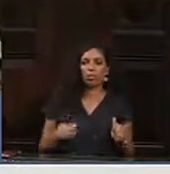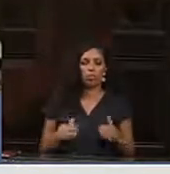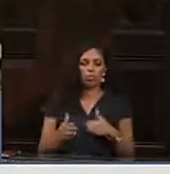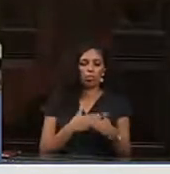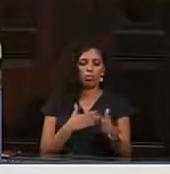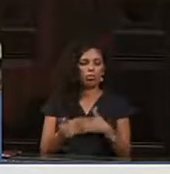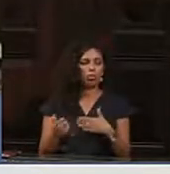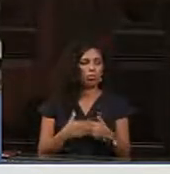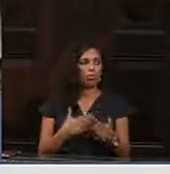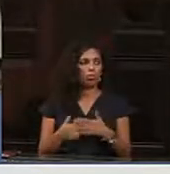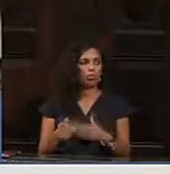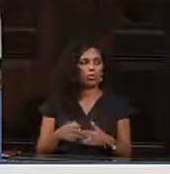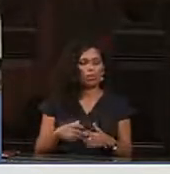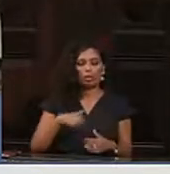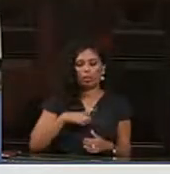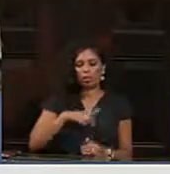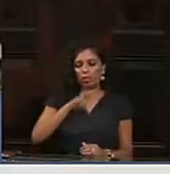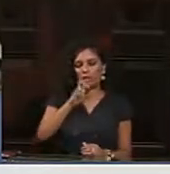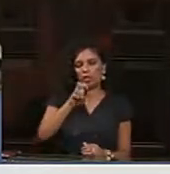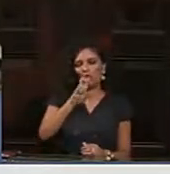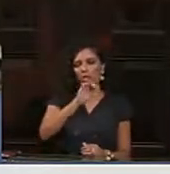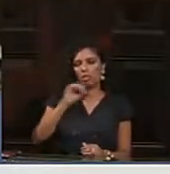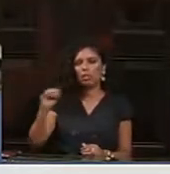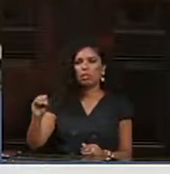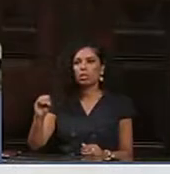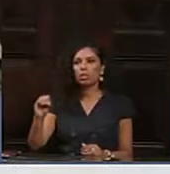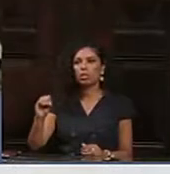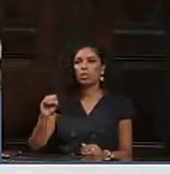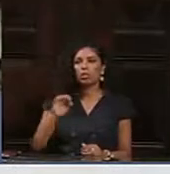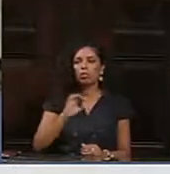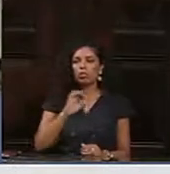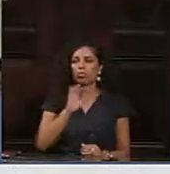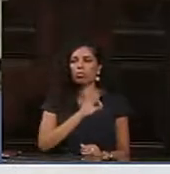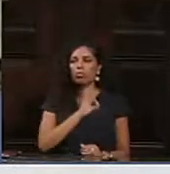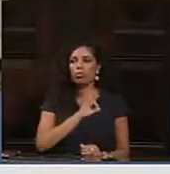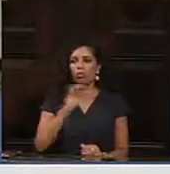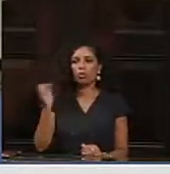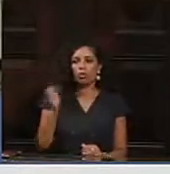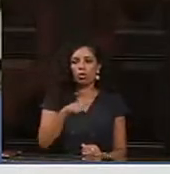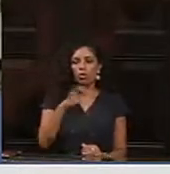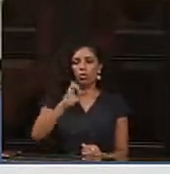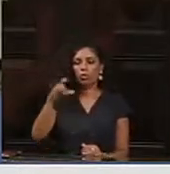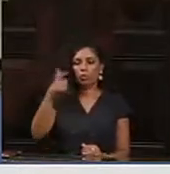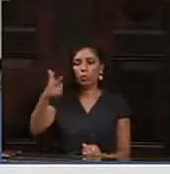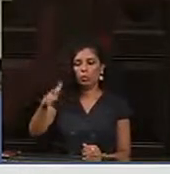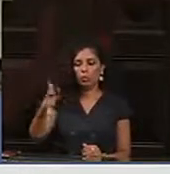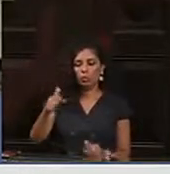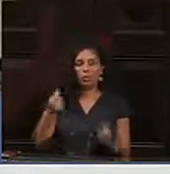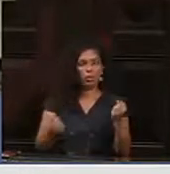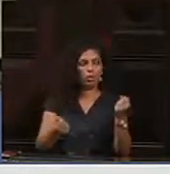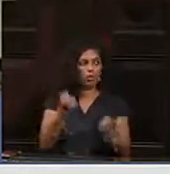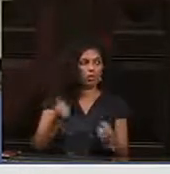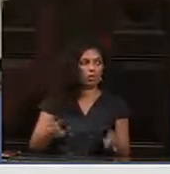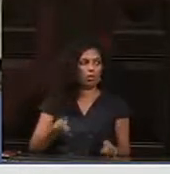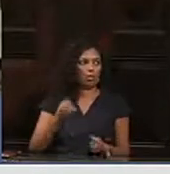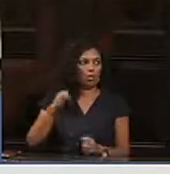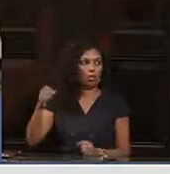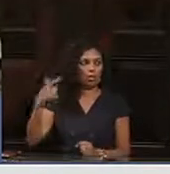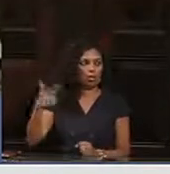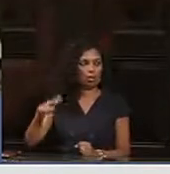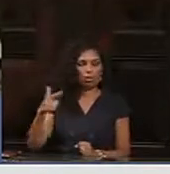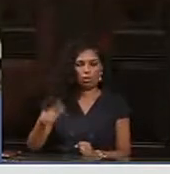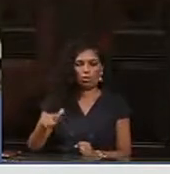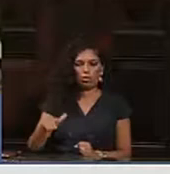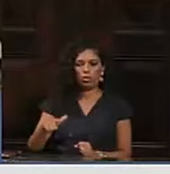500 policiais se o policial militar não tem viatura, não tem local para dormir. Ontem choveu, a UPP do Borel quase